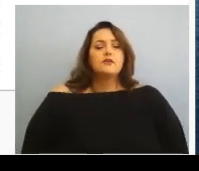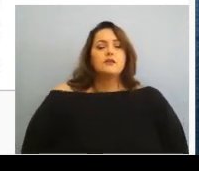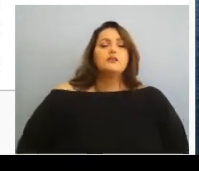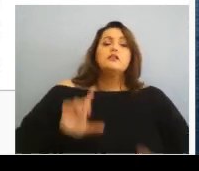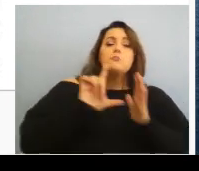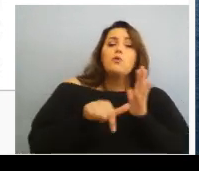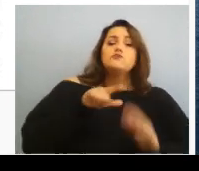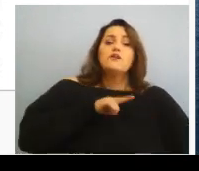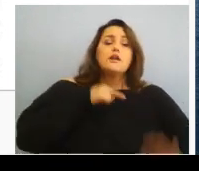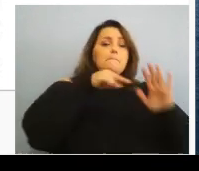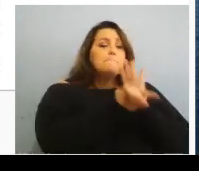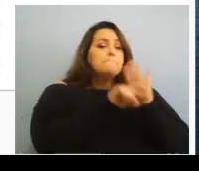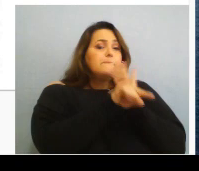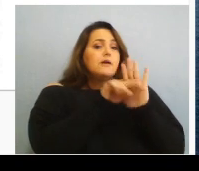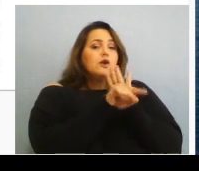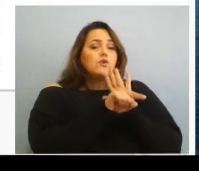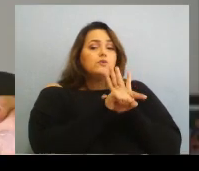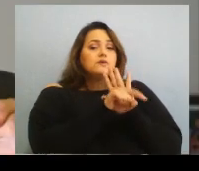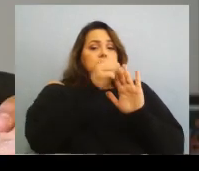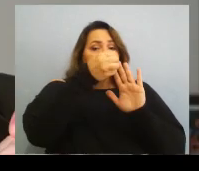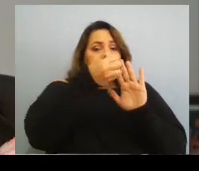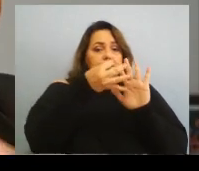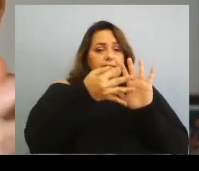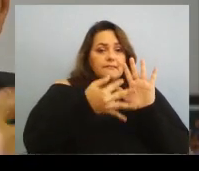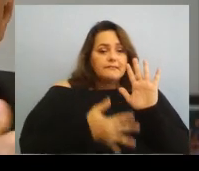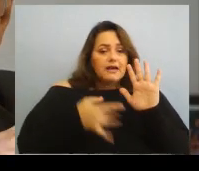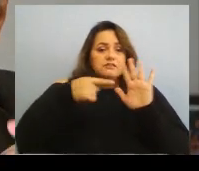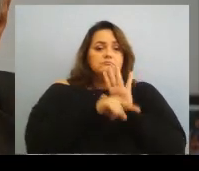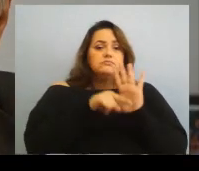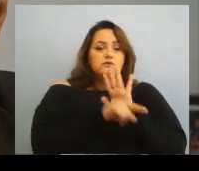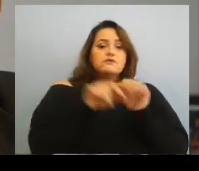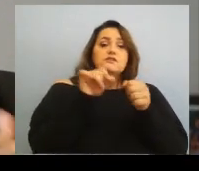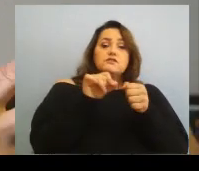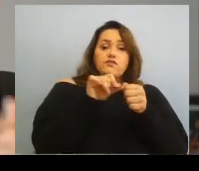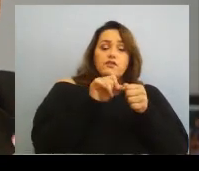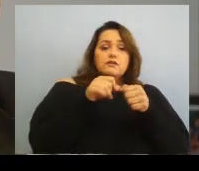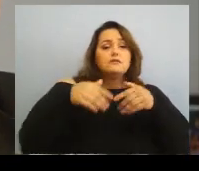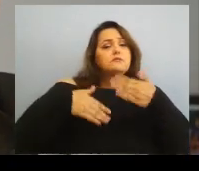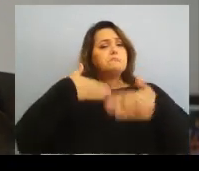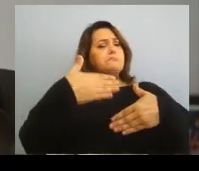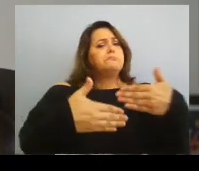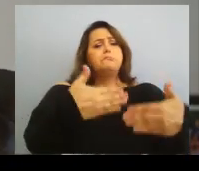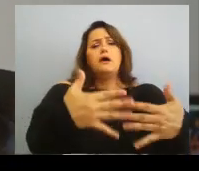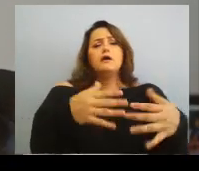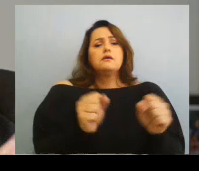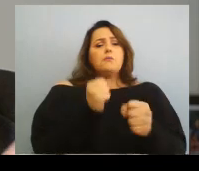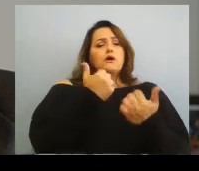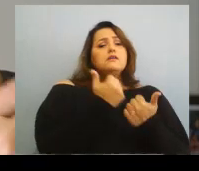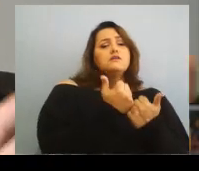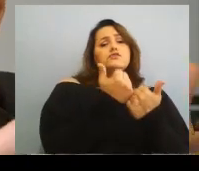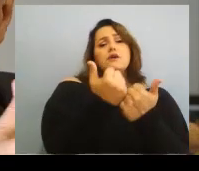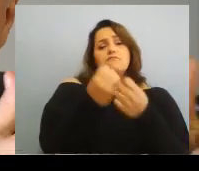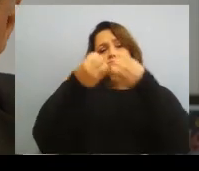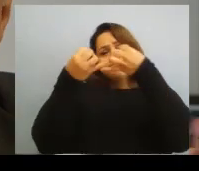vai ter o campo de perguntas frequentes, que é uma listagem de várias perguntas já efetuadas ao longo do tempo, que podem